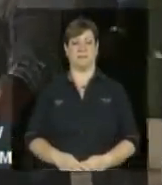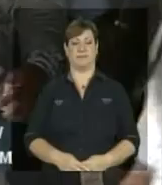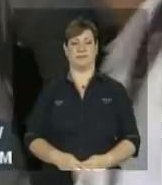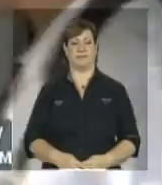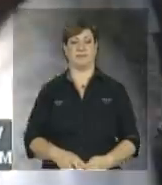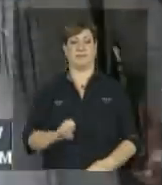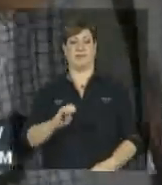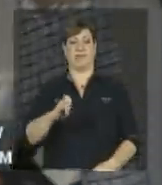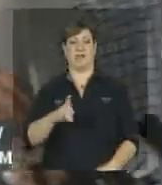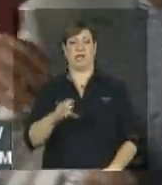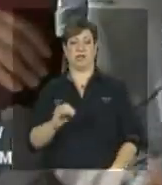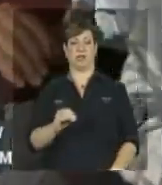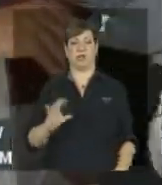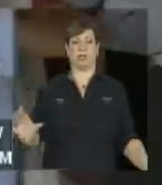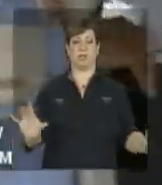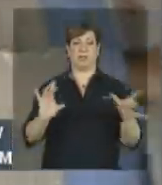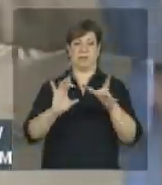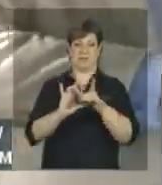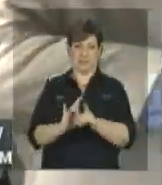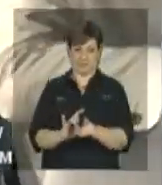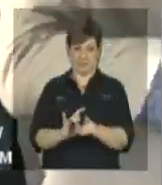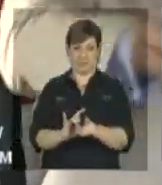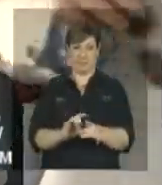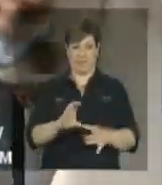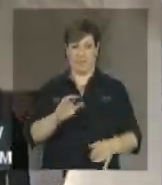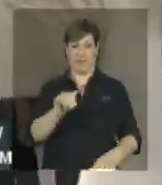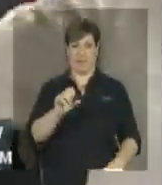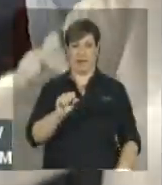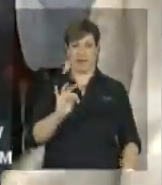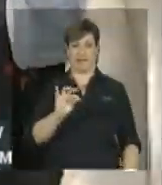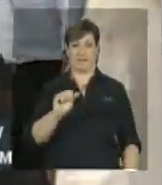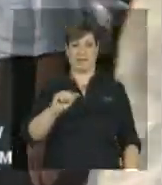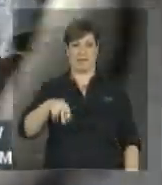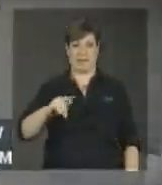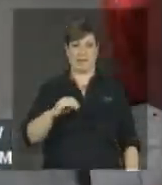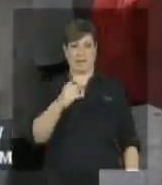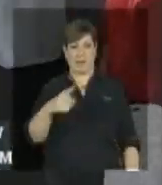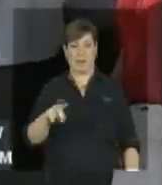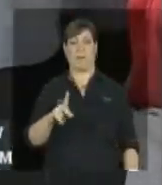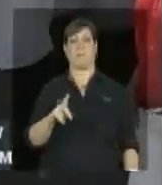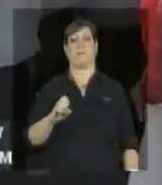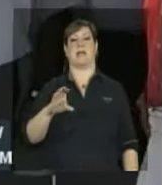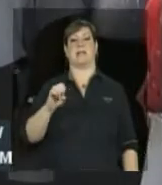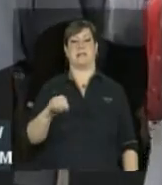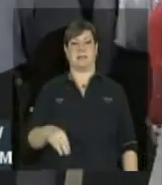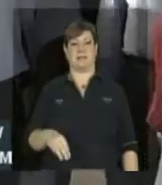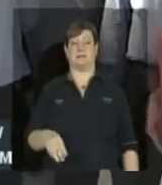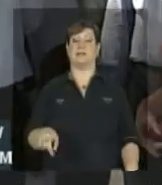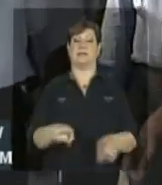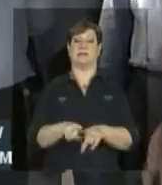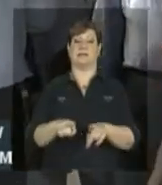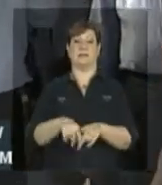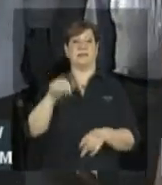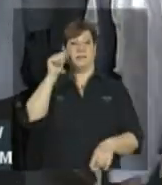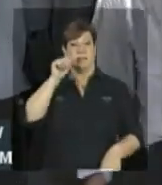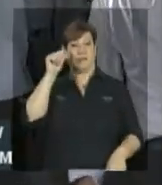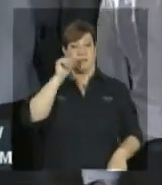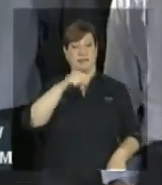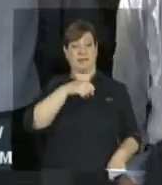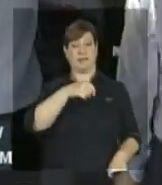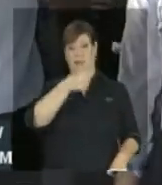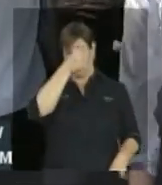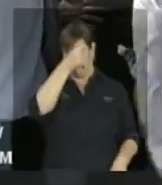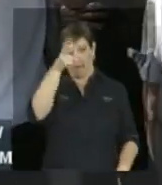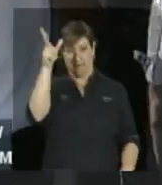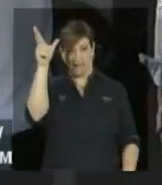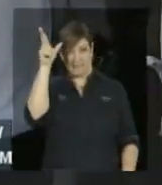Do eixo de integração Castanhão, PECEM. Também a prefeita, eu não havia